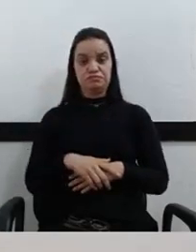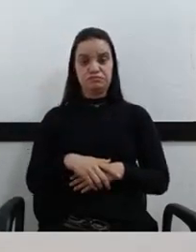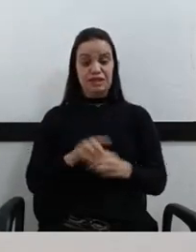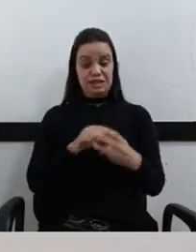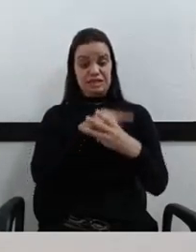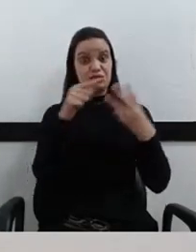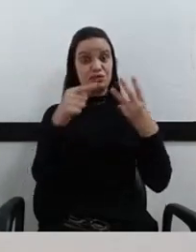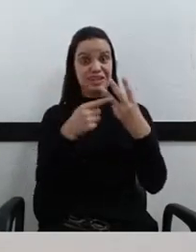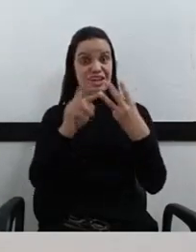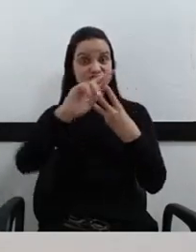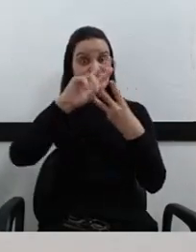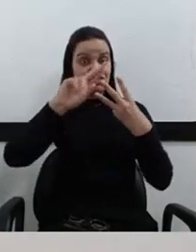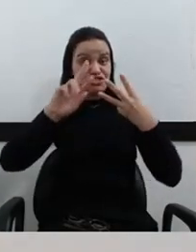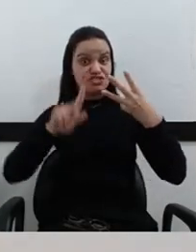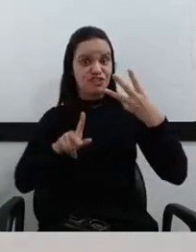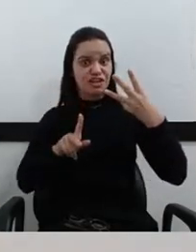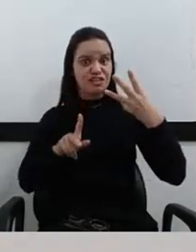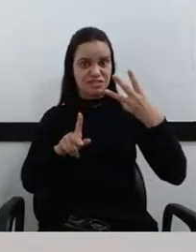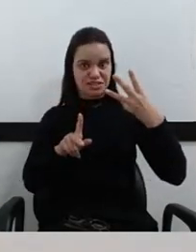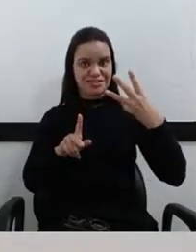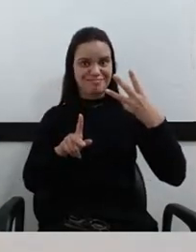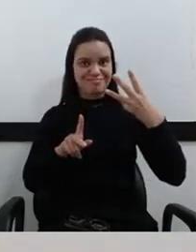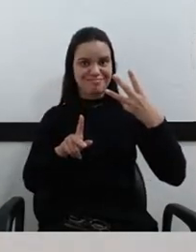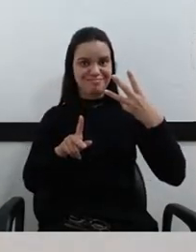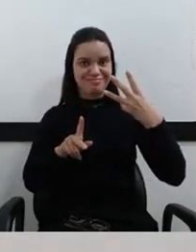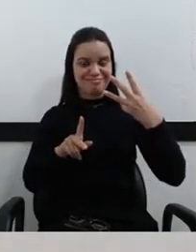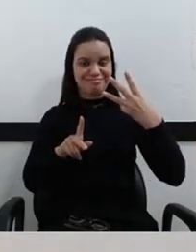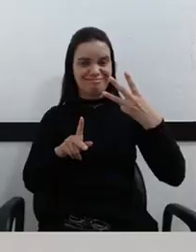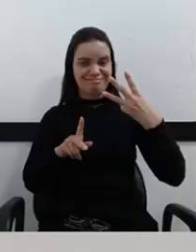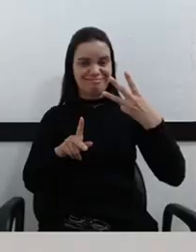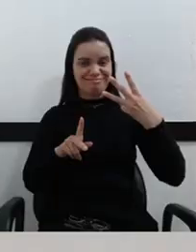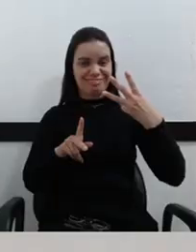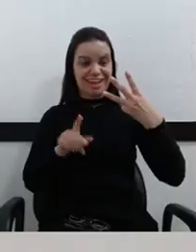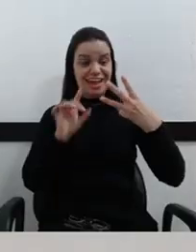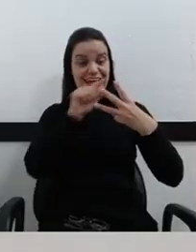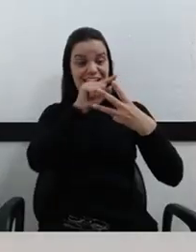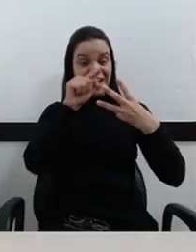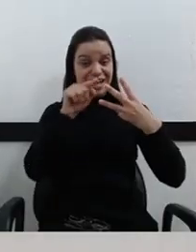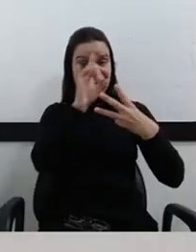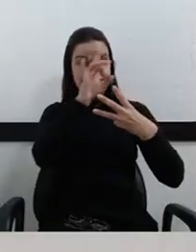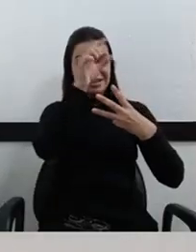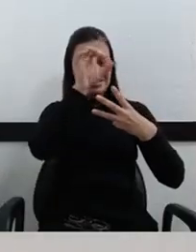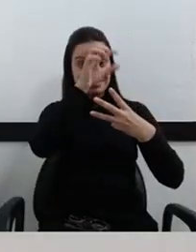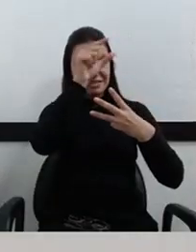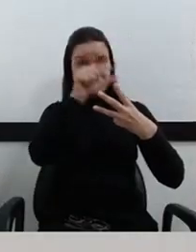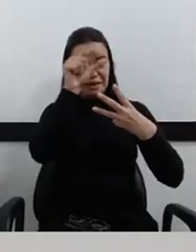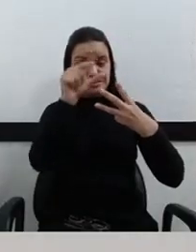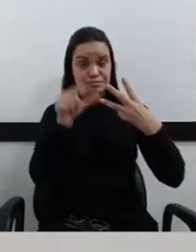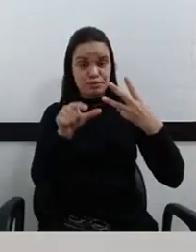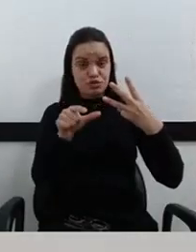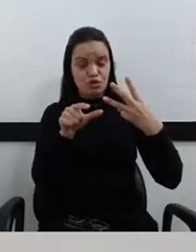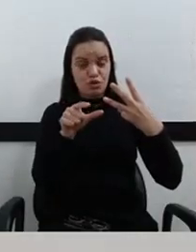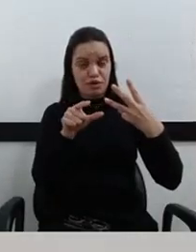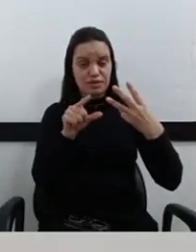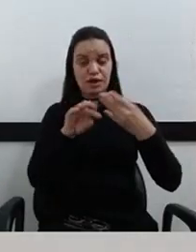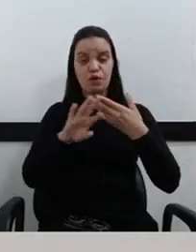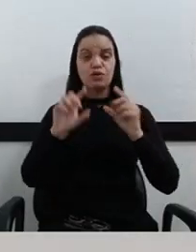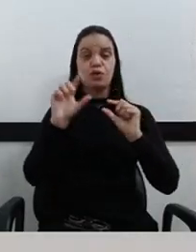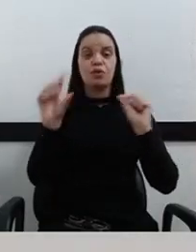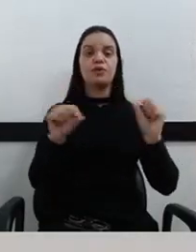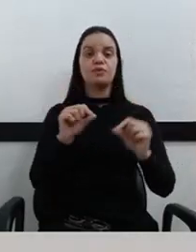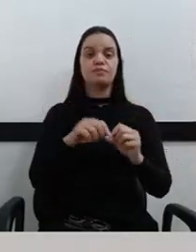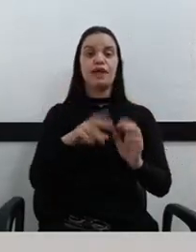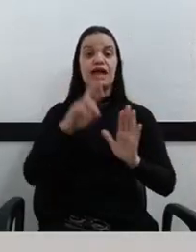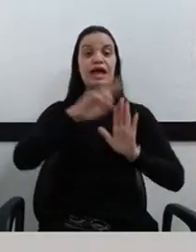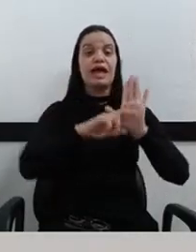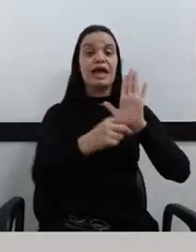diferentes, motivos diferentes, razões distintas. Estas pessoas têm qual quadro contra si? Regra